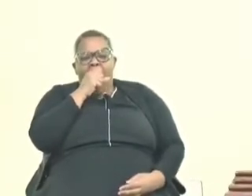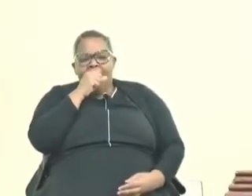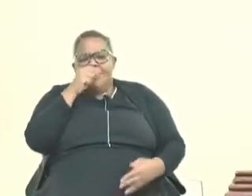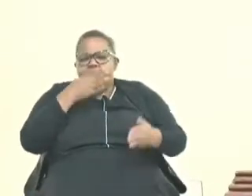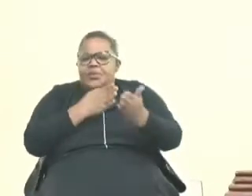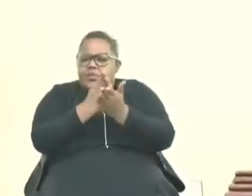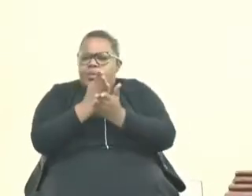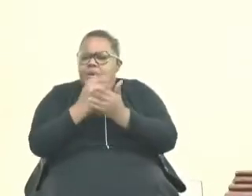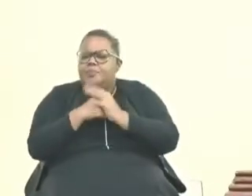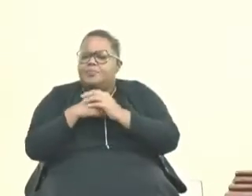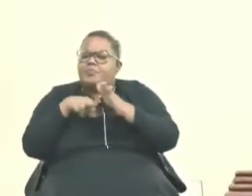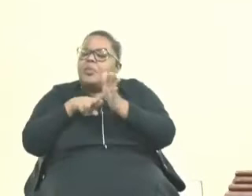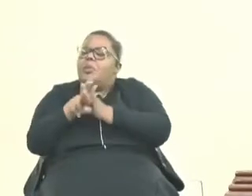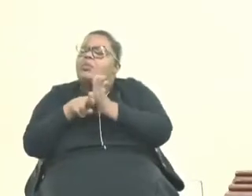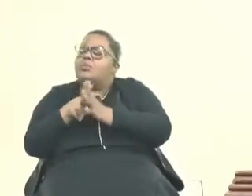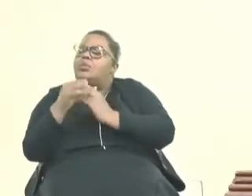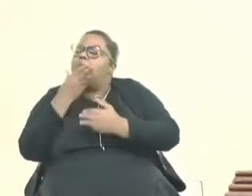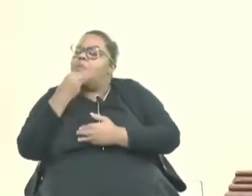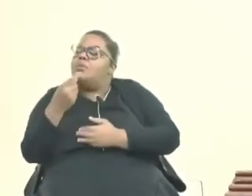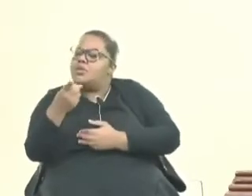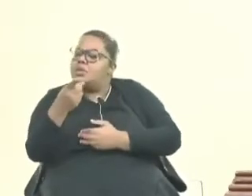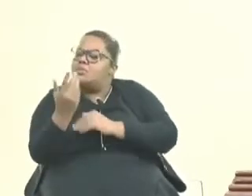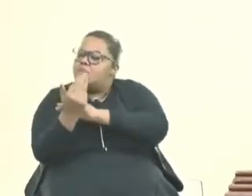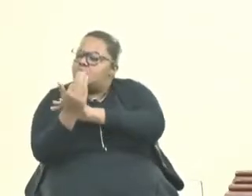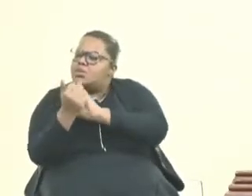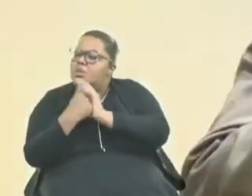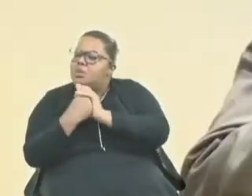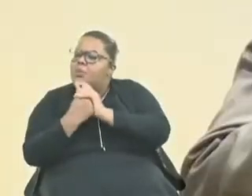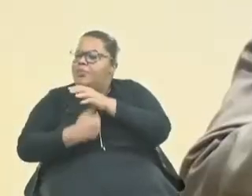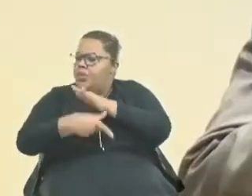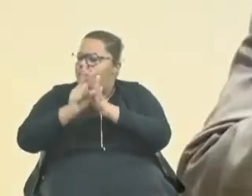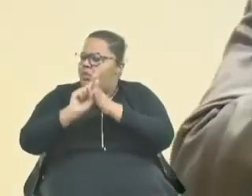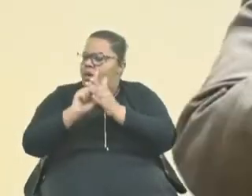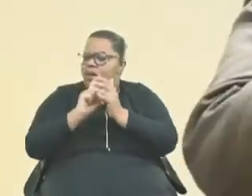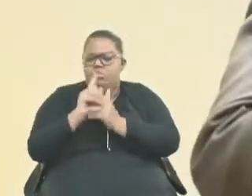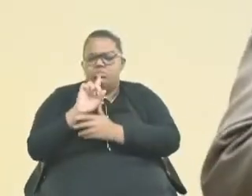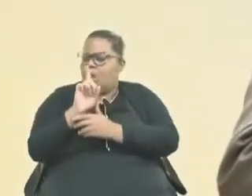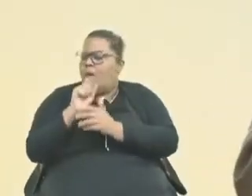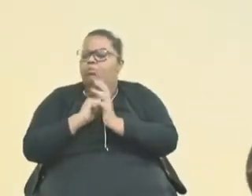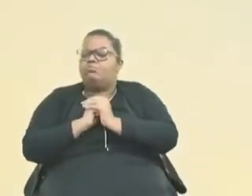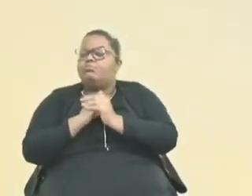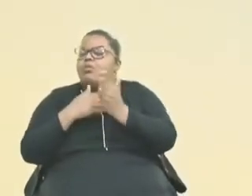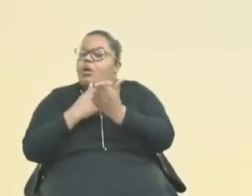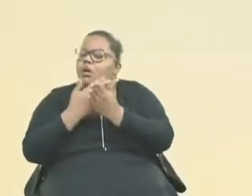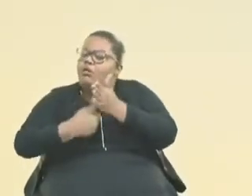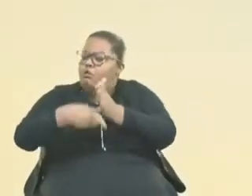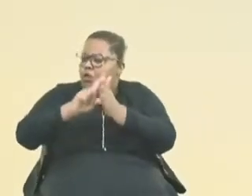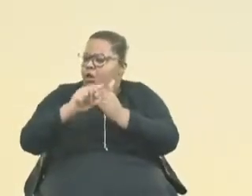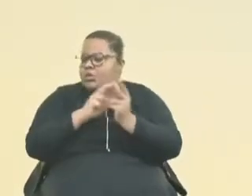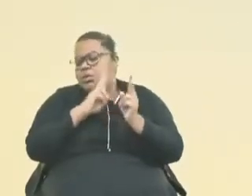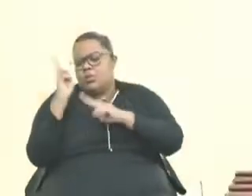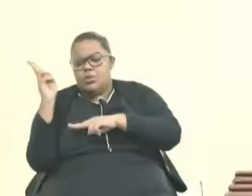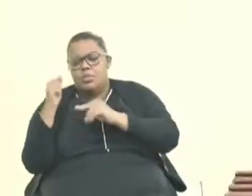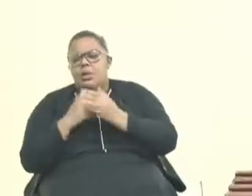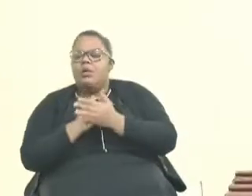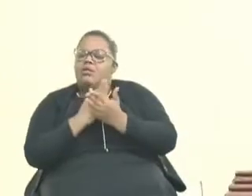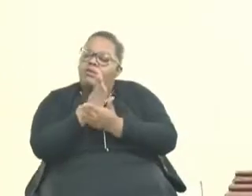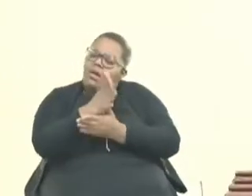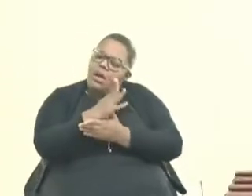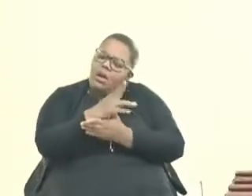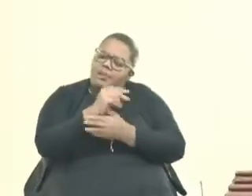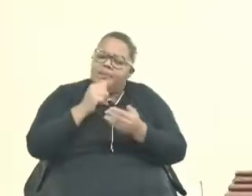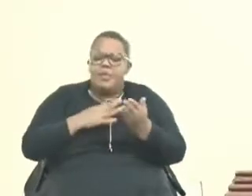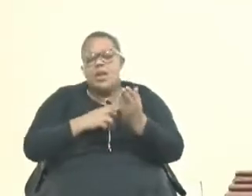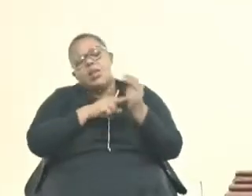não não te chamei em volta para dormir o menino volta e dorme o